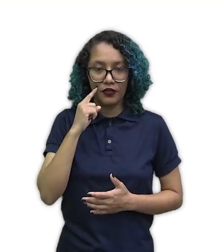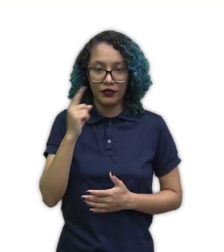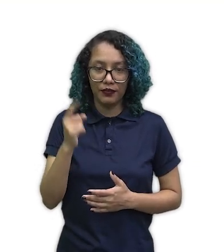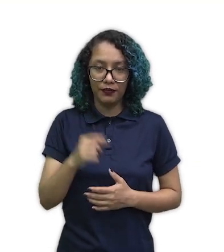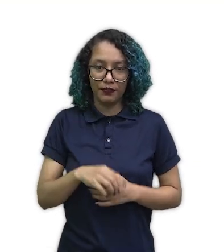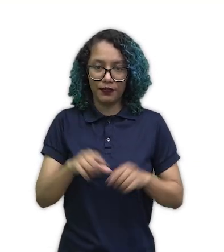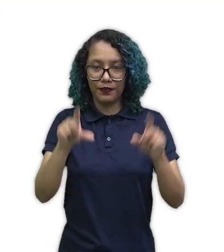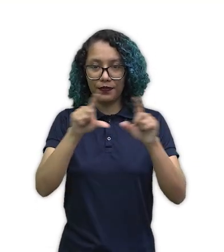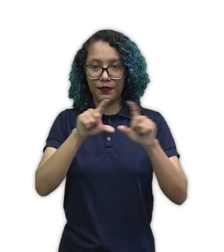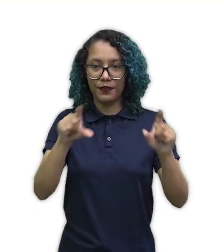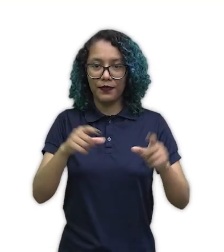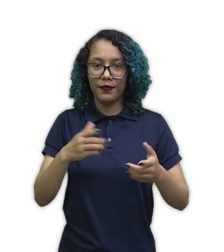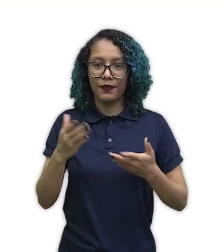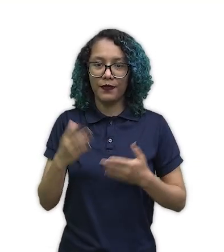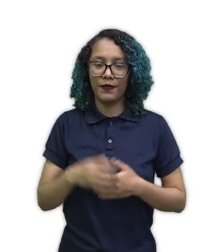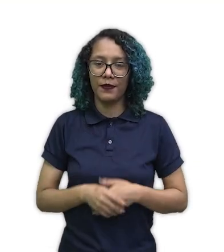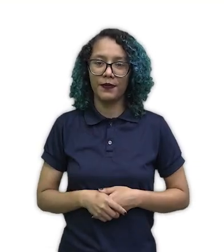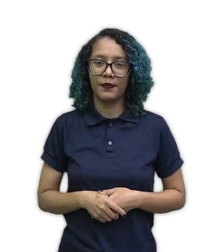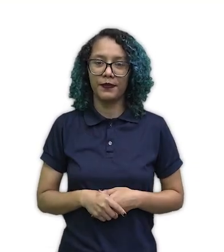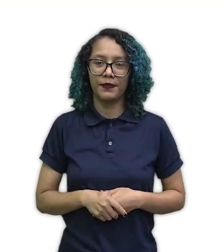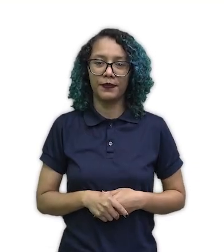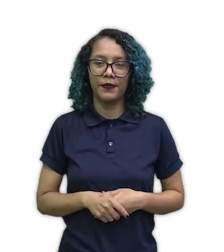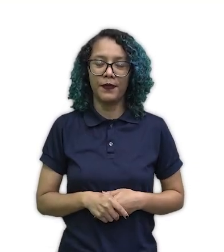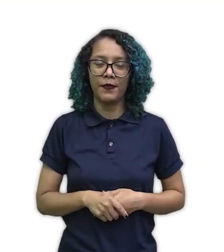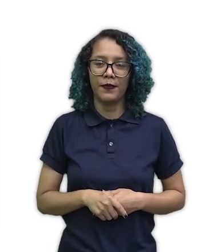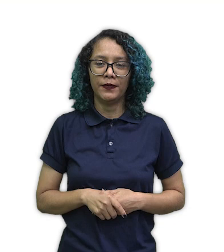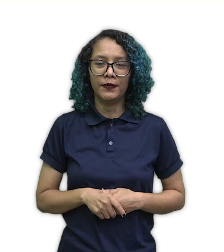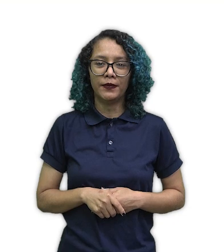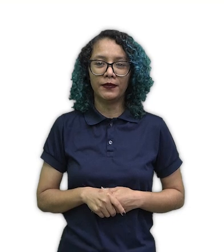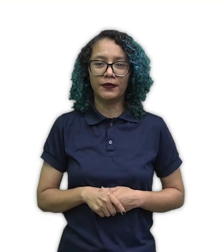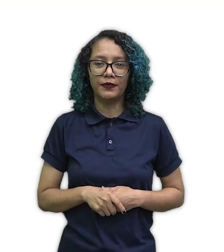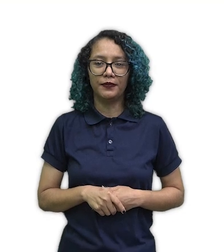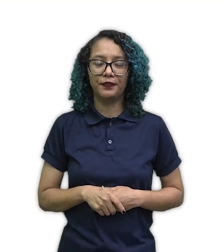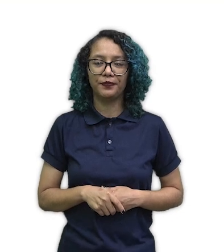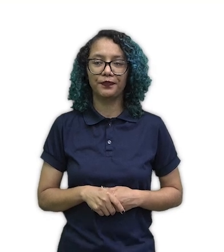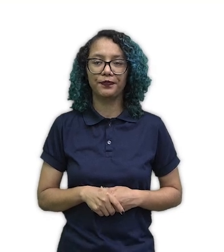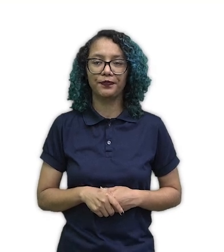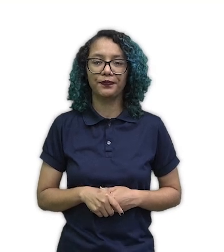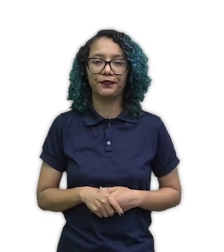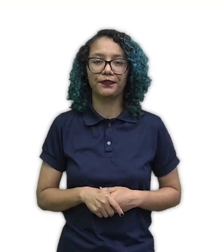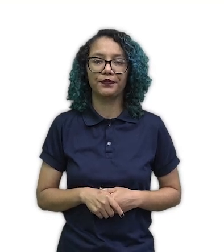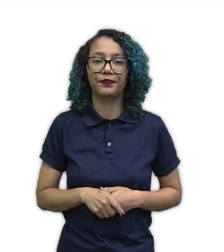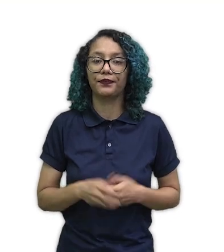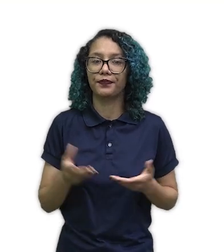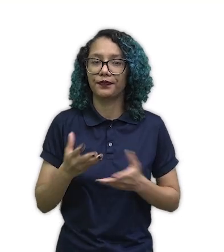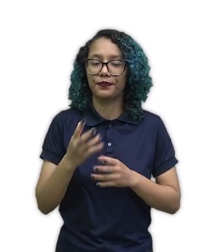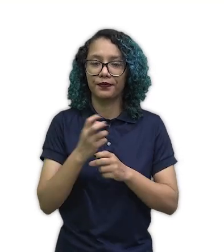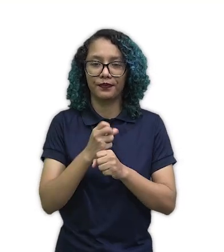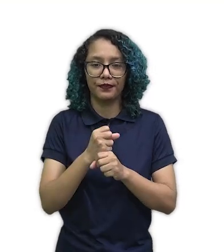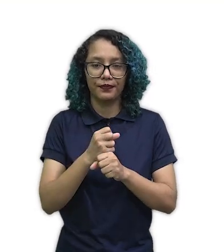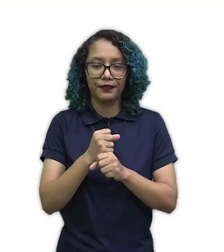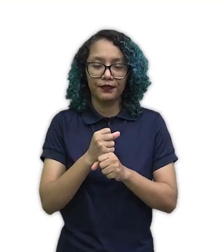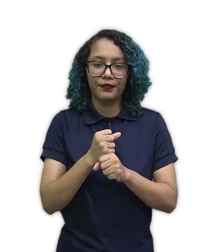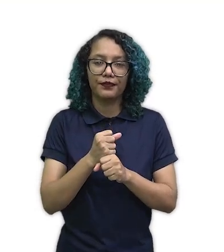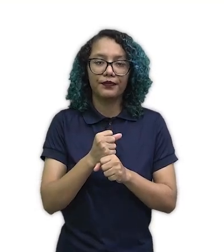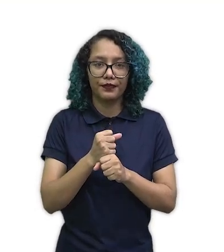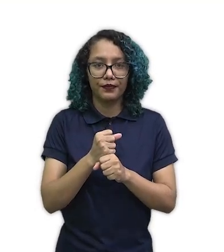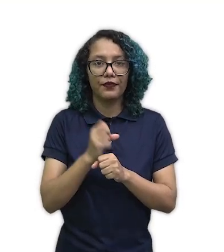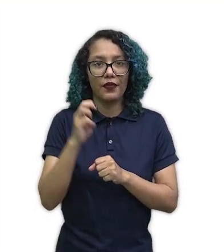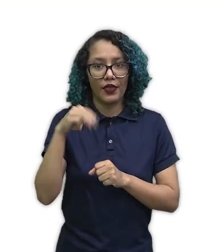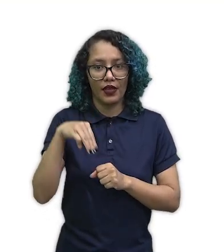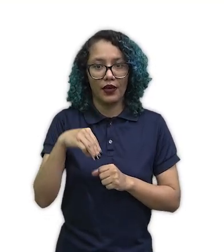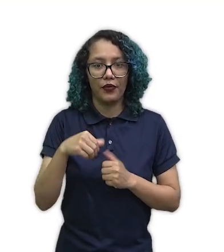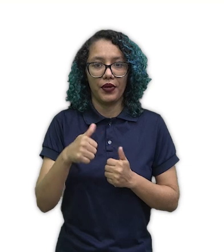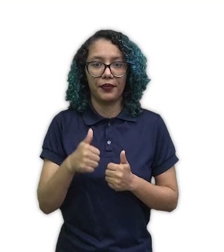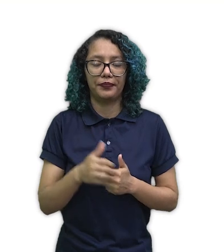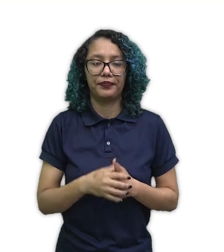igual ao capital vezes 1 mais I elevado ao tempo. E a gente vai calcular aqui esse montante,